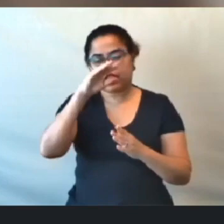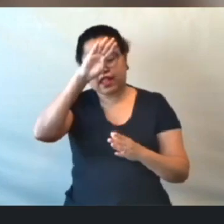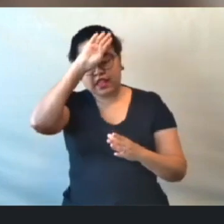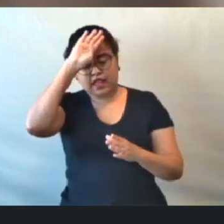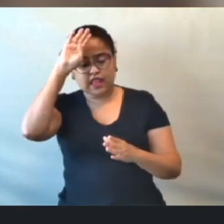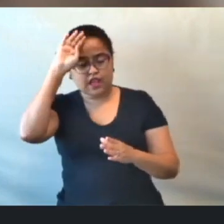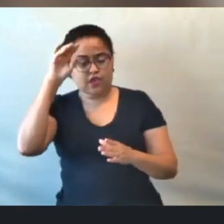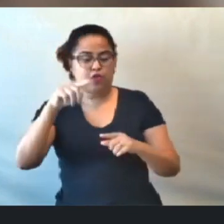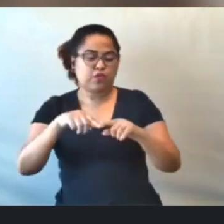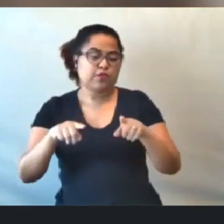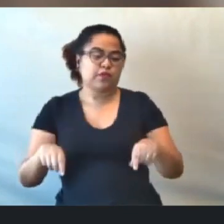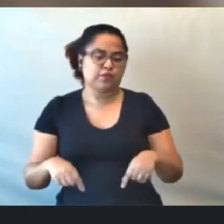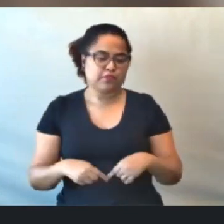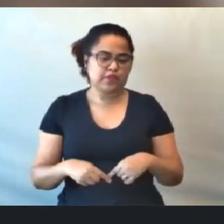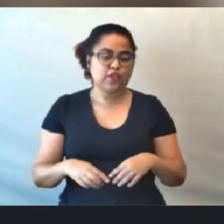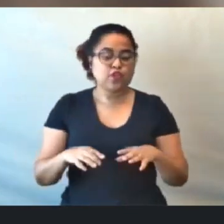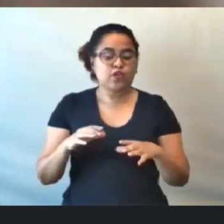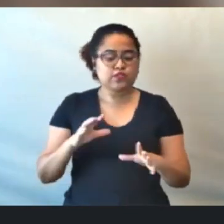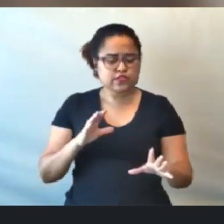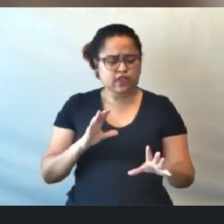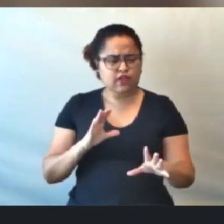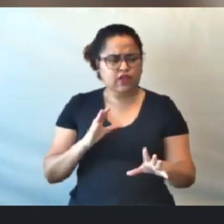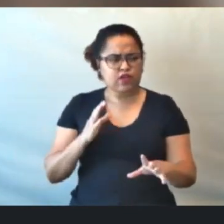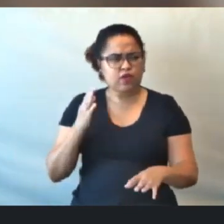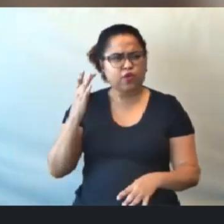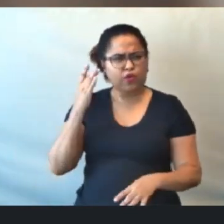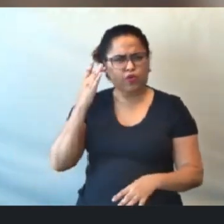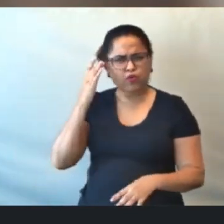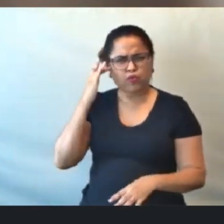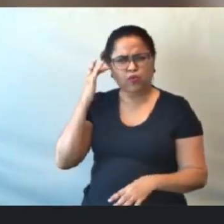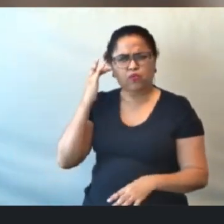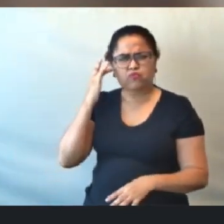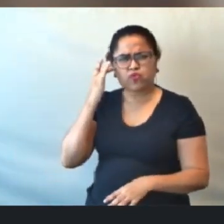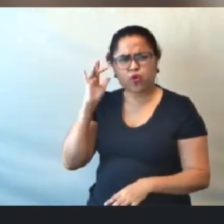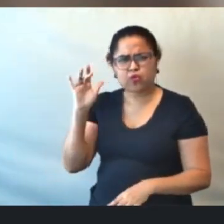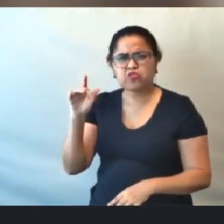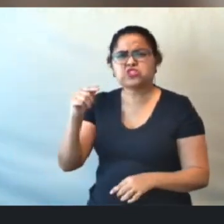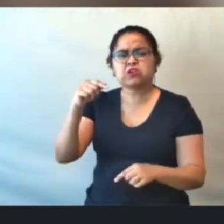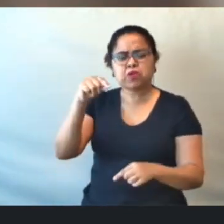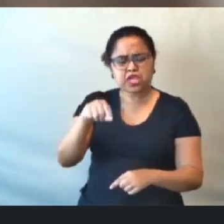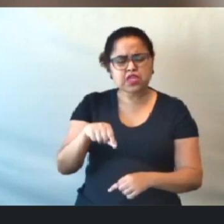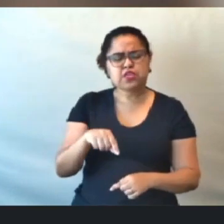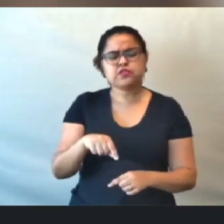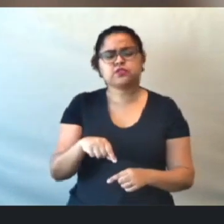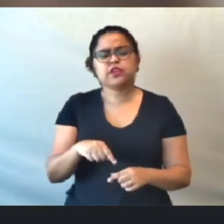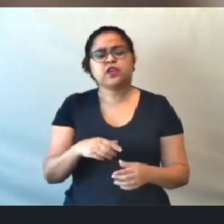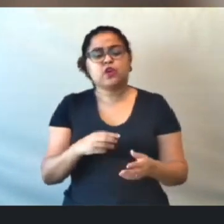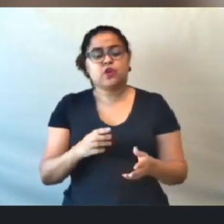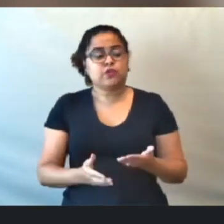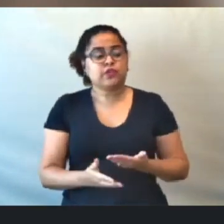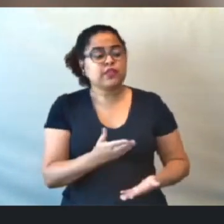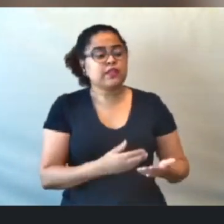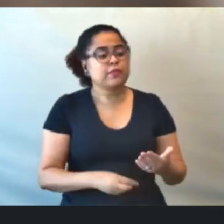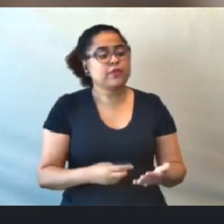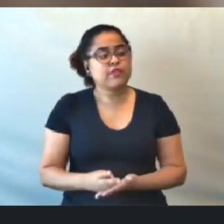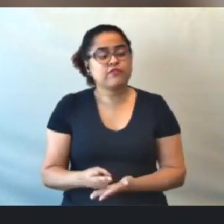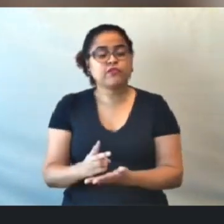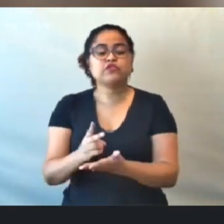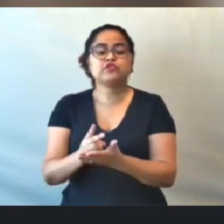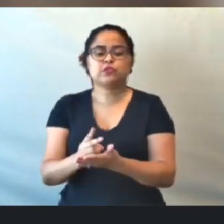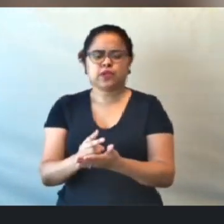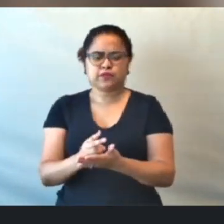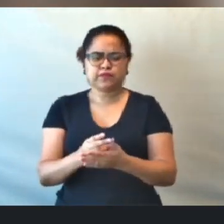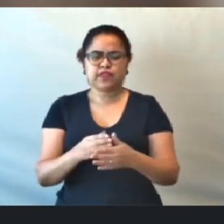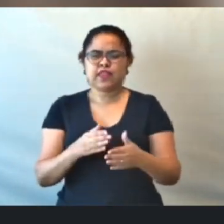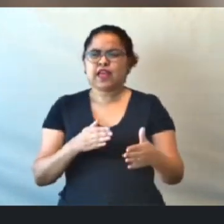gente acha que o tratamento deve continuar, porque a interrupção nesse momento não seria boa, né? Não